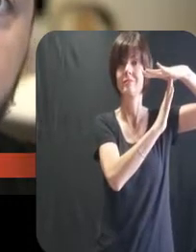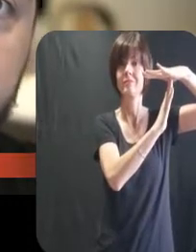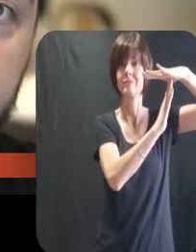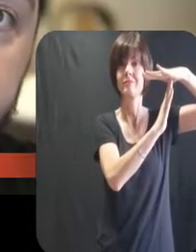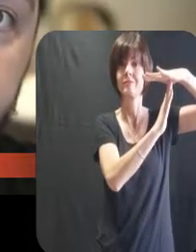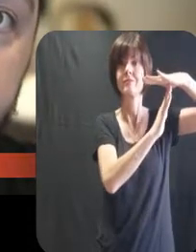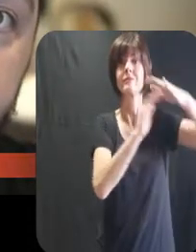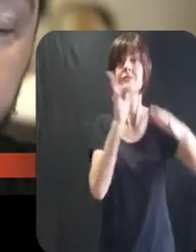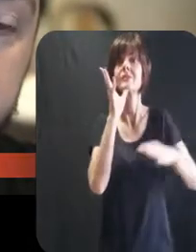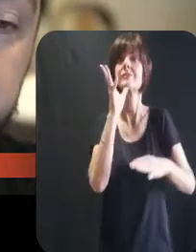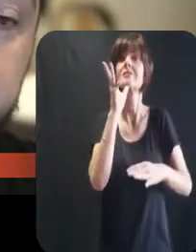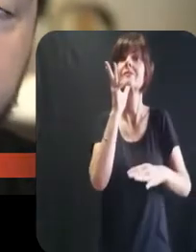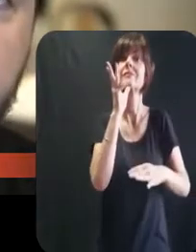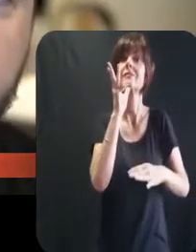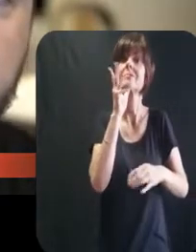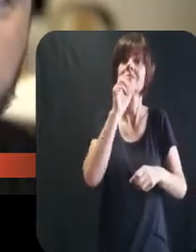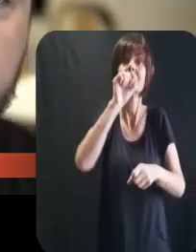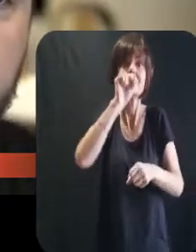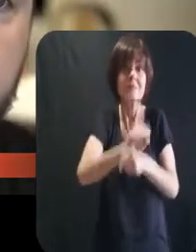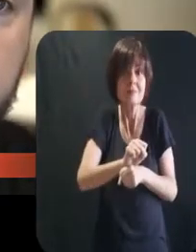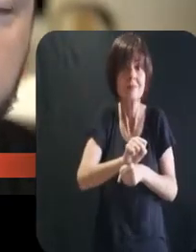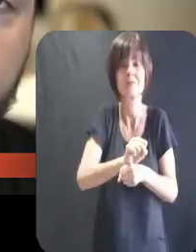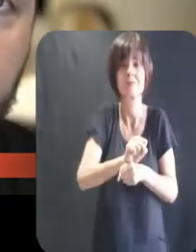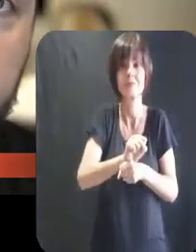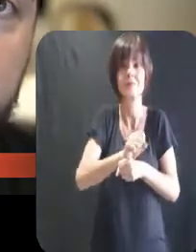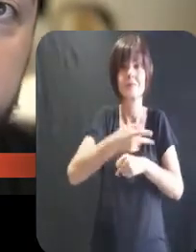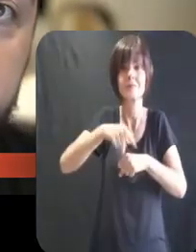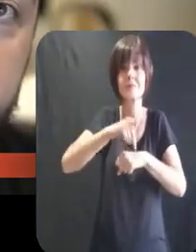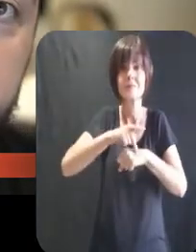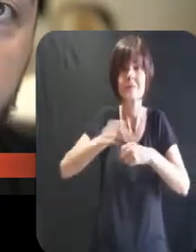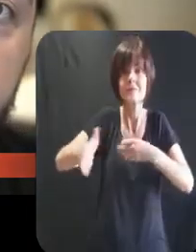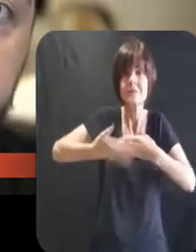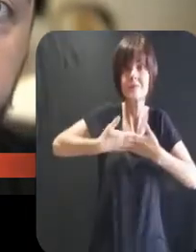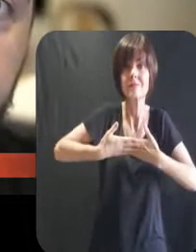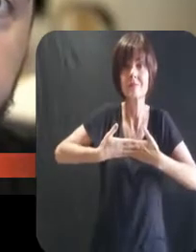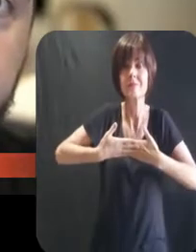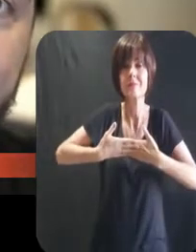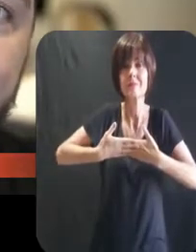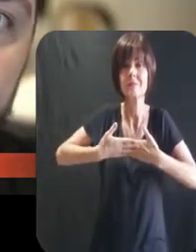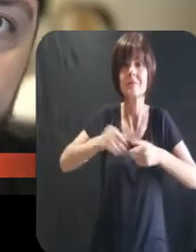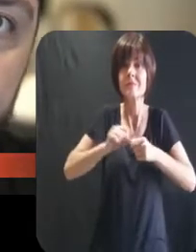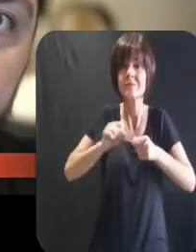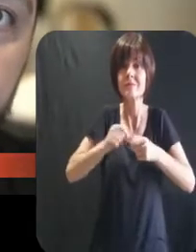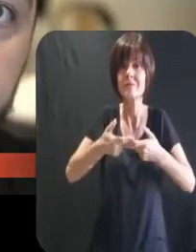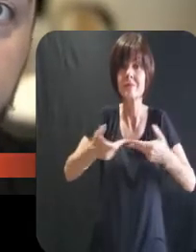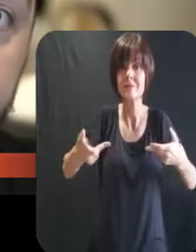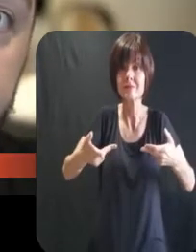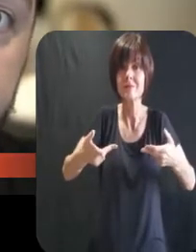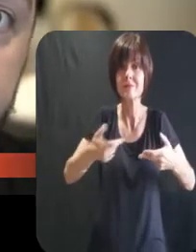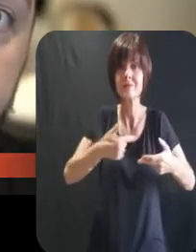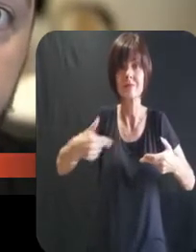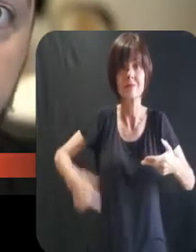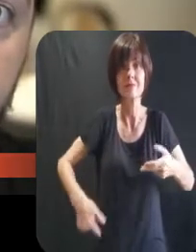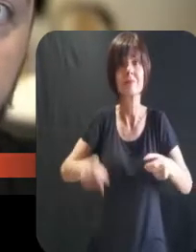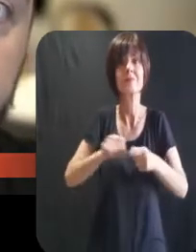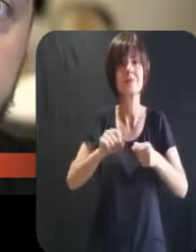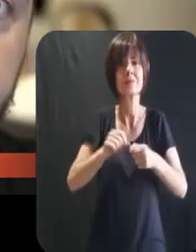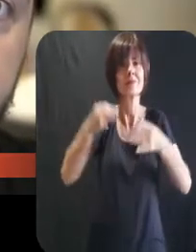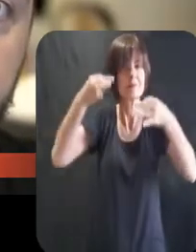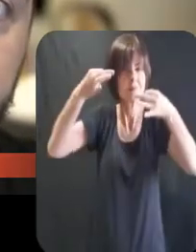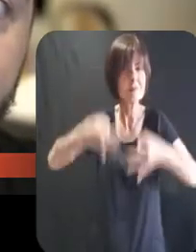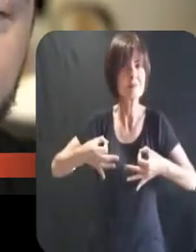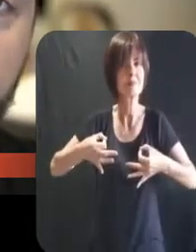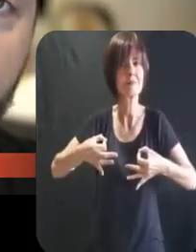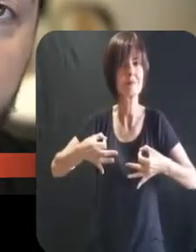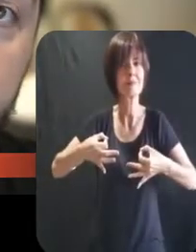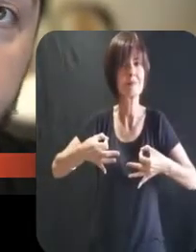gente não sabe até onde isso tende a subir. E quanto mais a gente demora para parar um país, quanto mais a gente